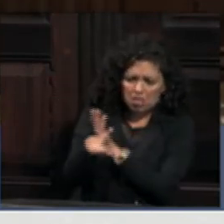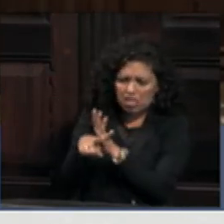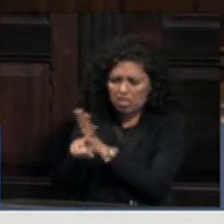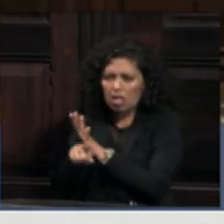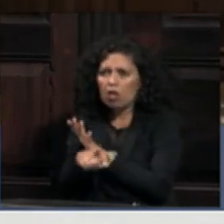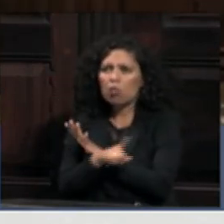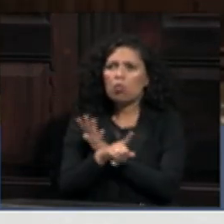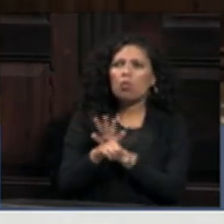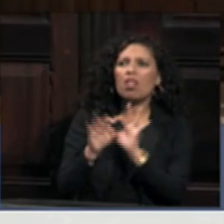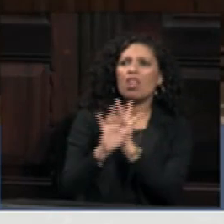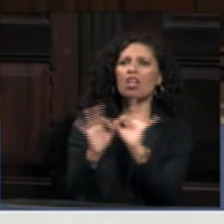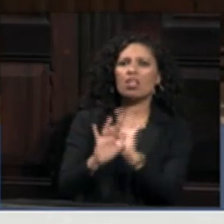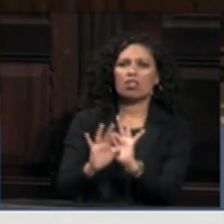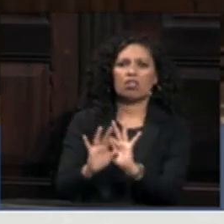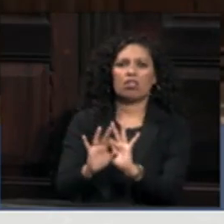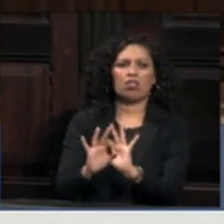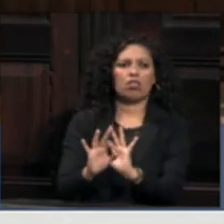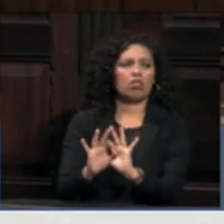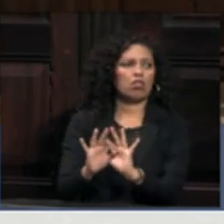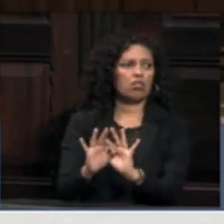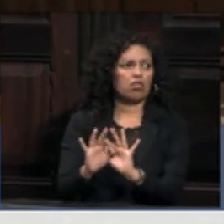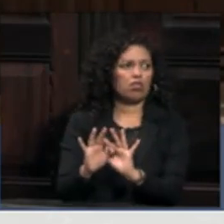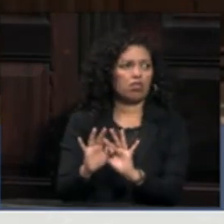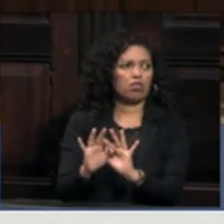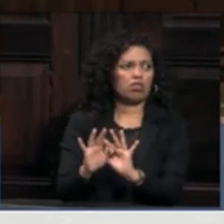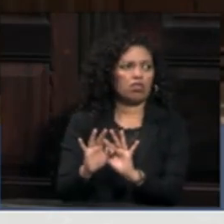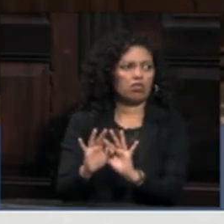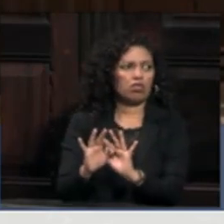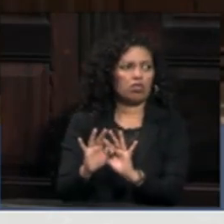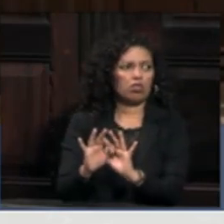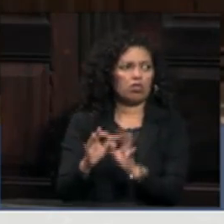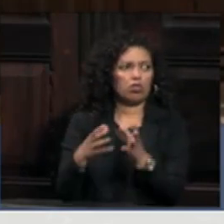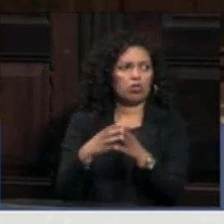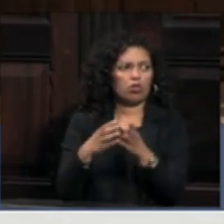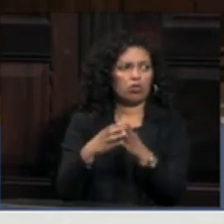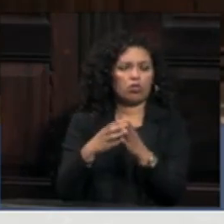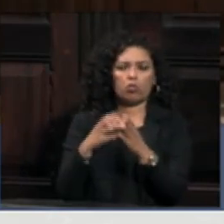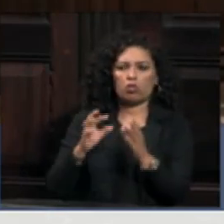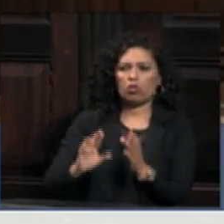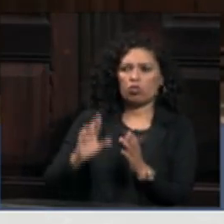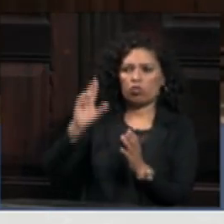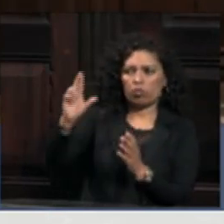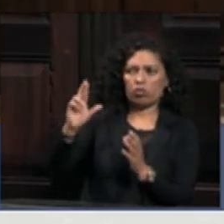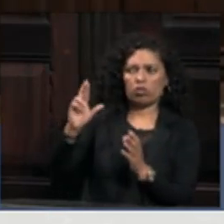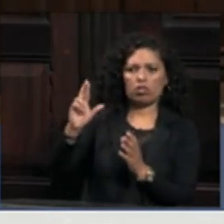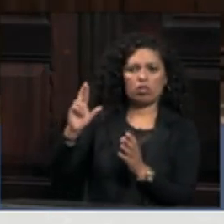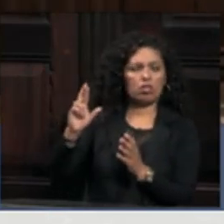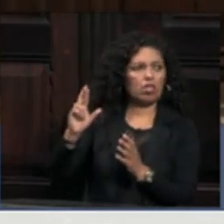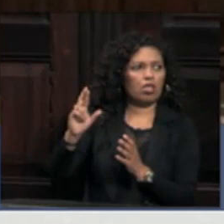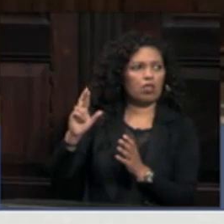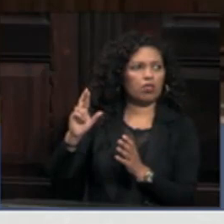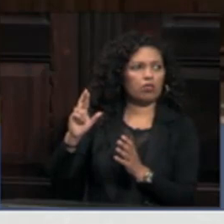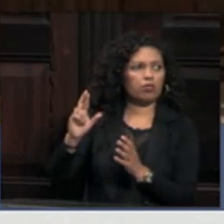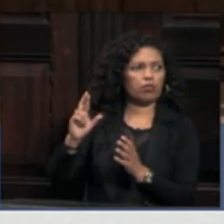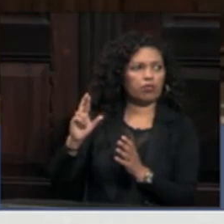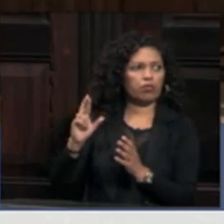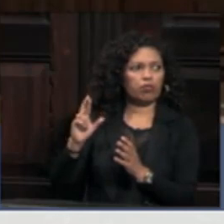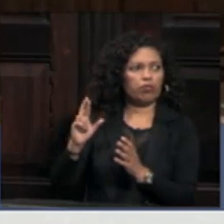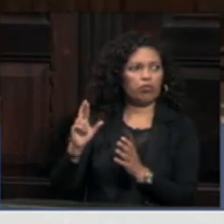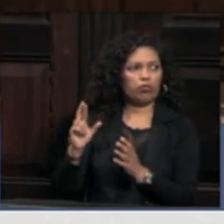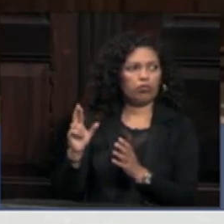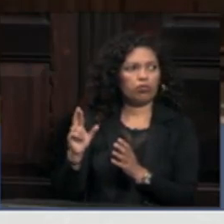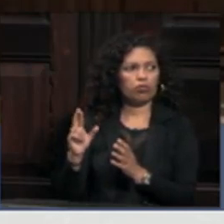de responsabilidade? Cadeia de responsabilidade, e não uso o termo cadeia no